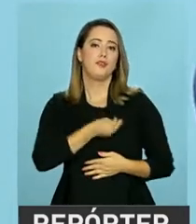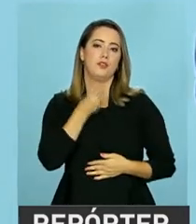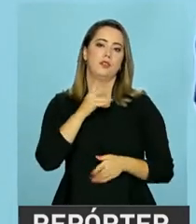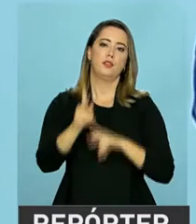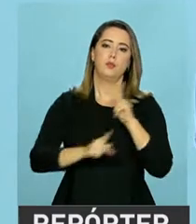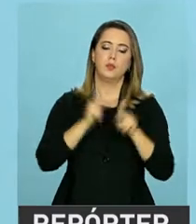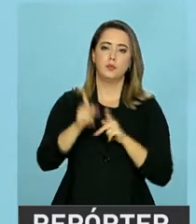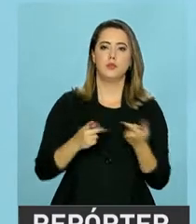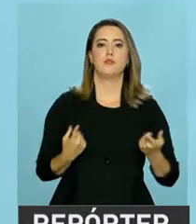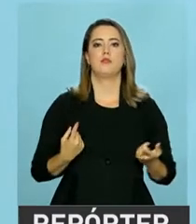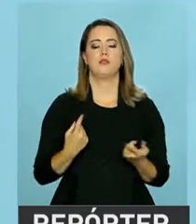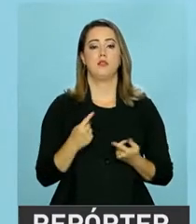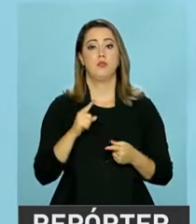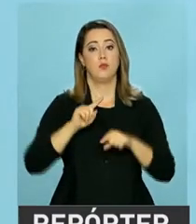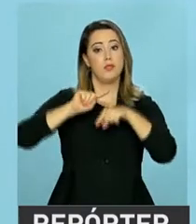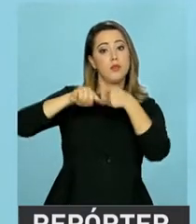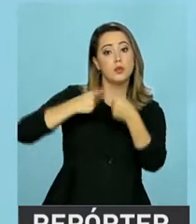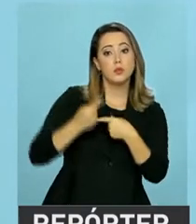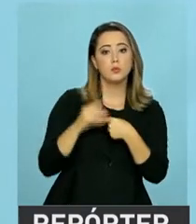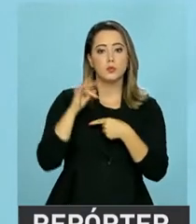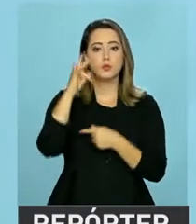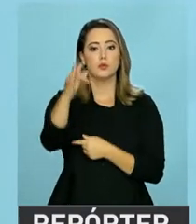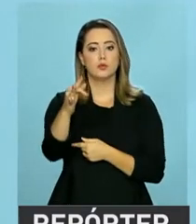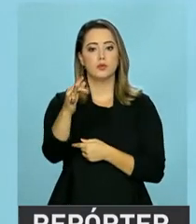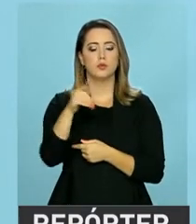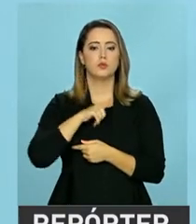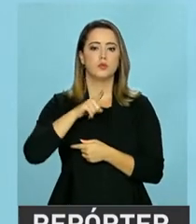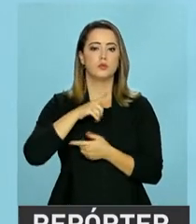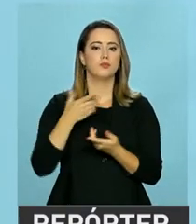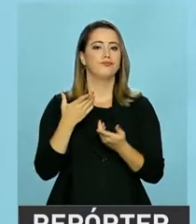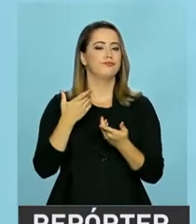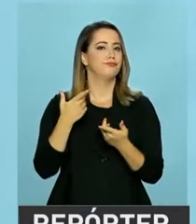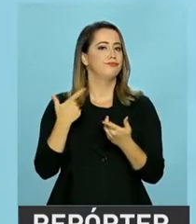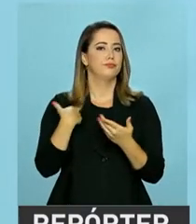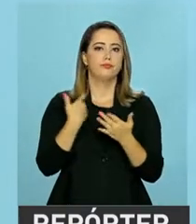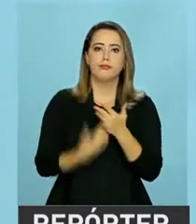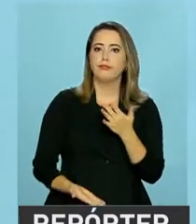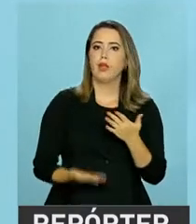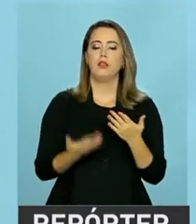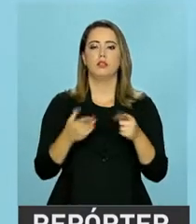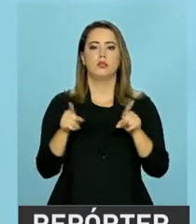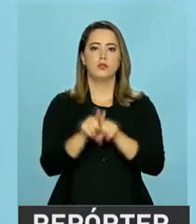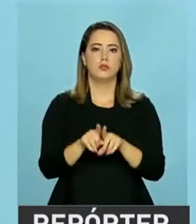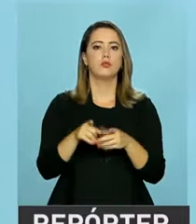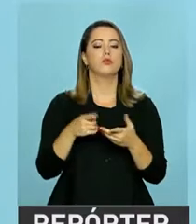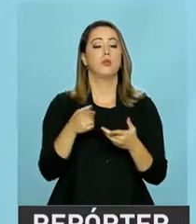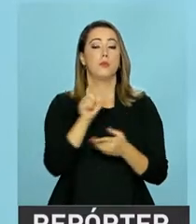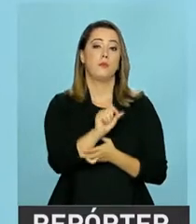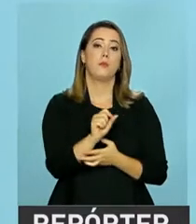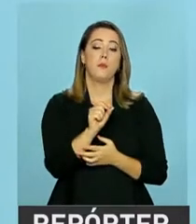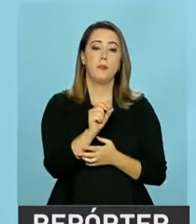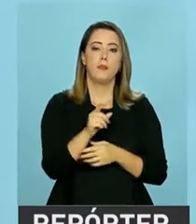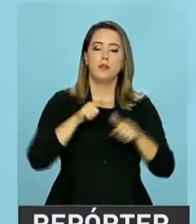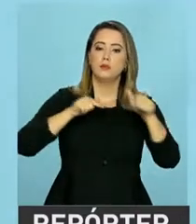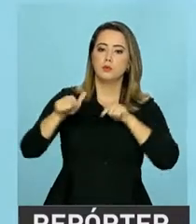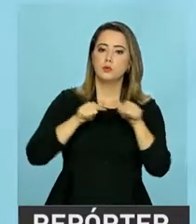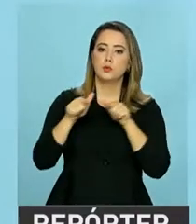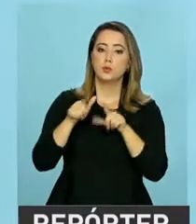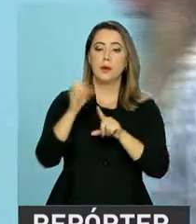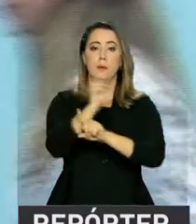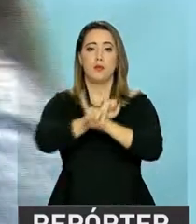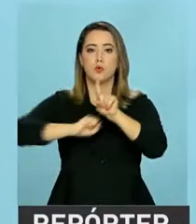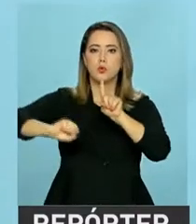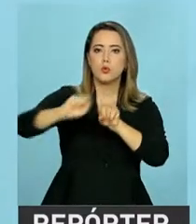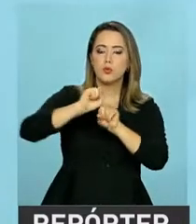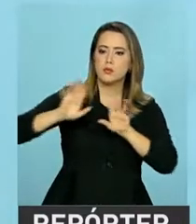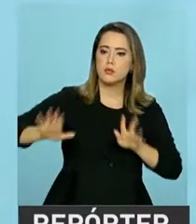isso acaba tendo um efeito passageiro, né? Então, a ação social,